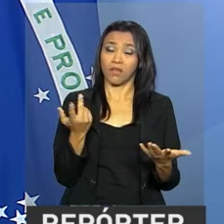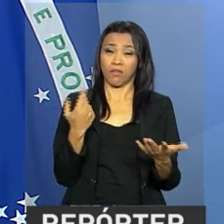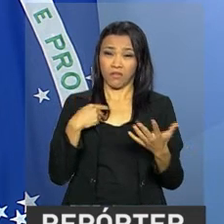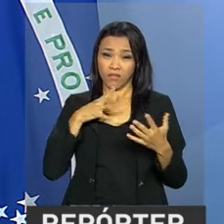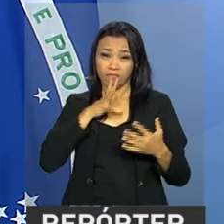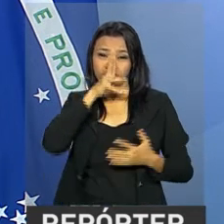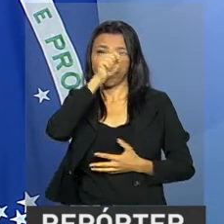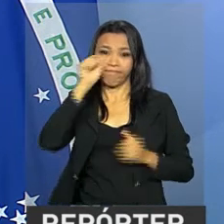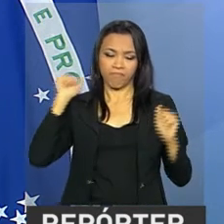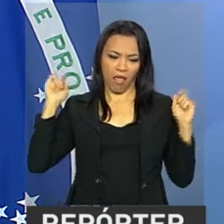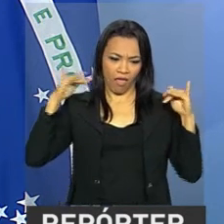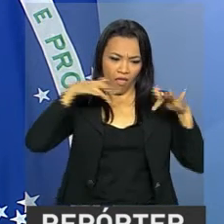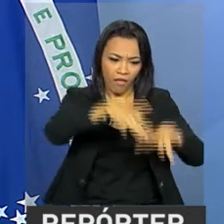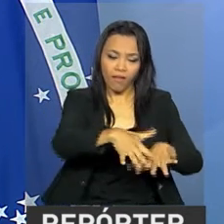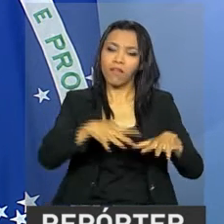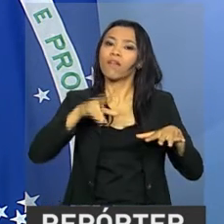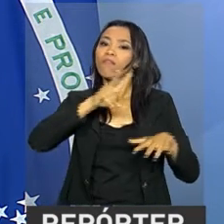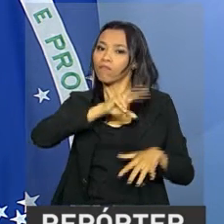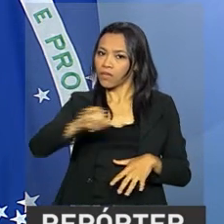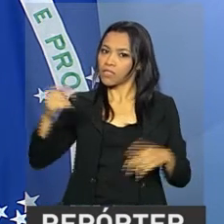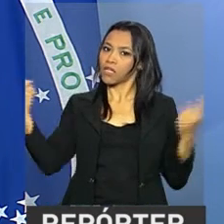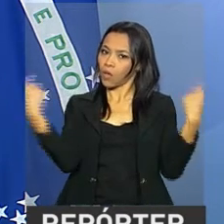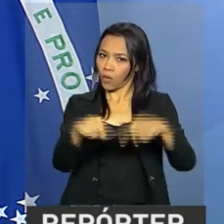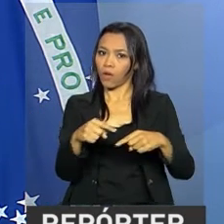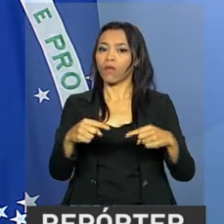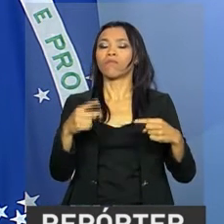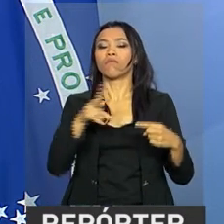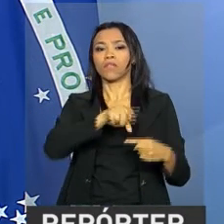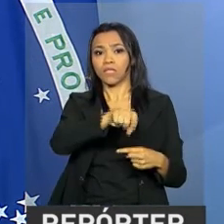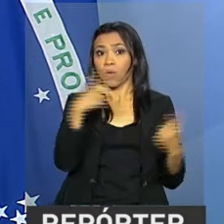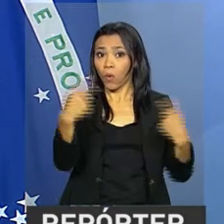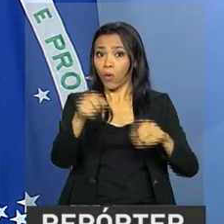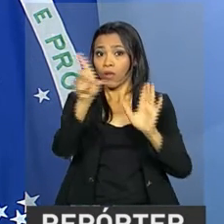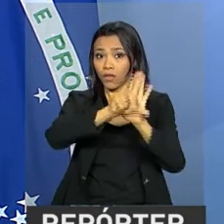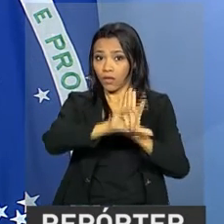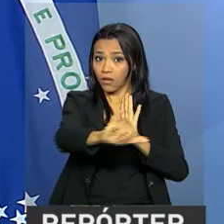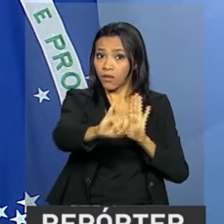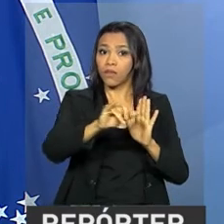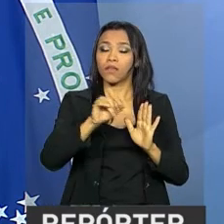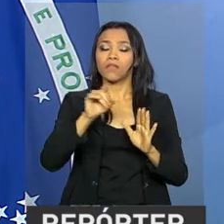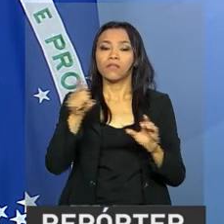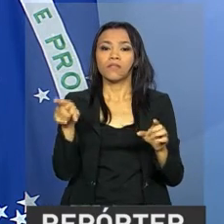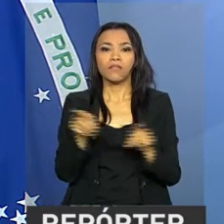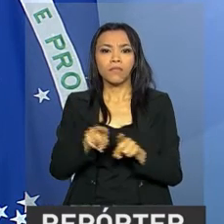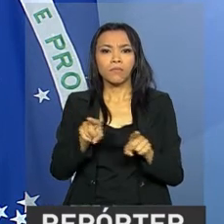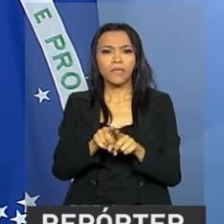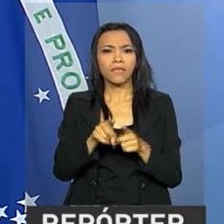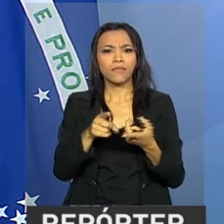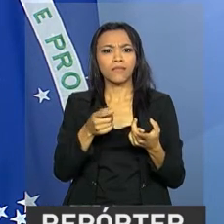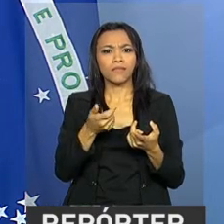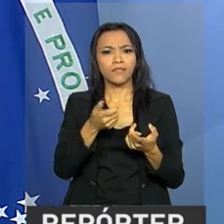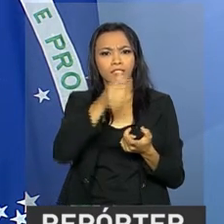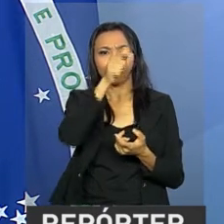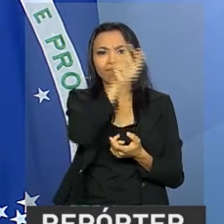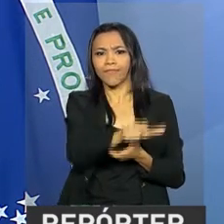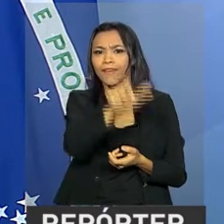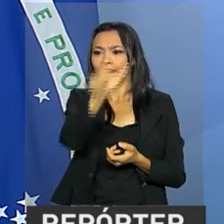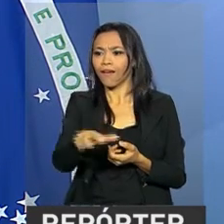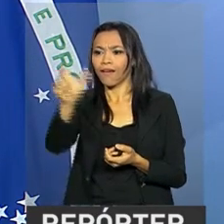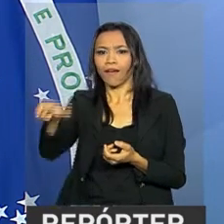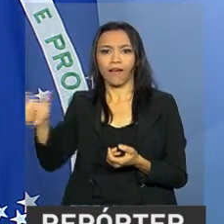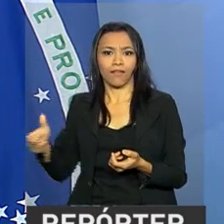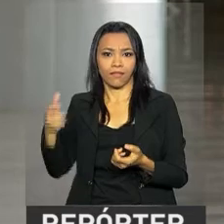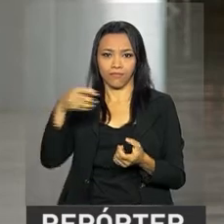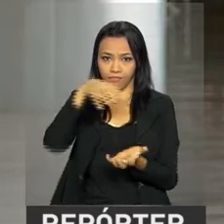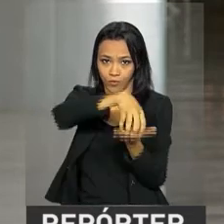serão combatidos à luz da lei em defesa da garantia de integridade de cada uma das instituições do